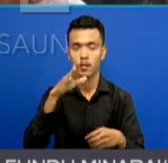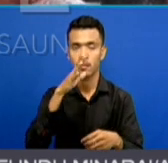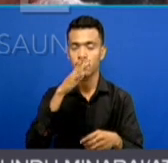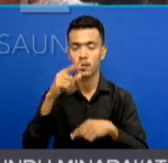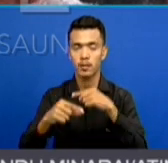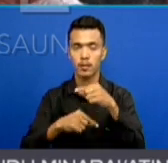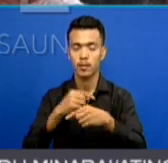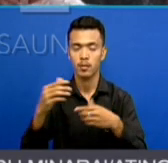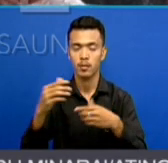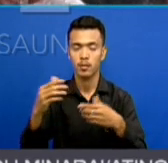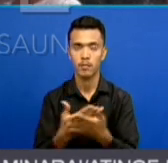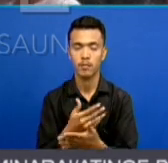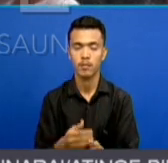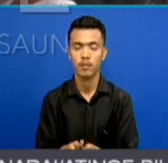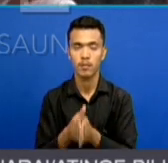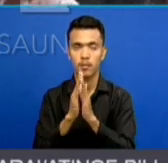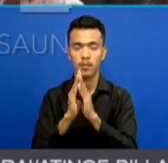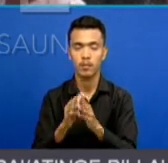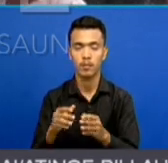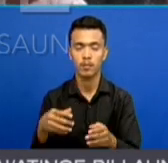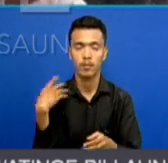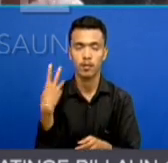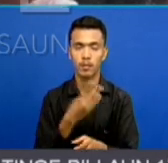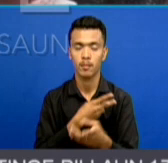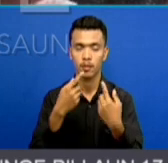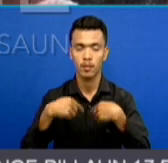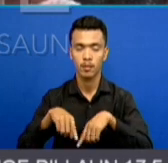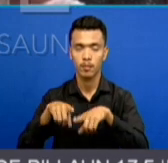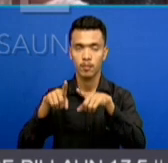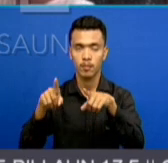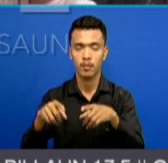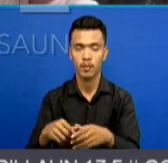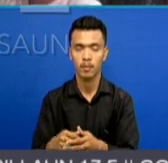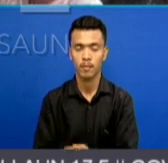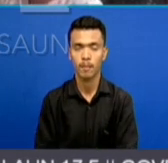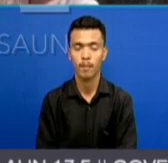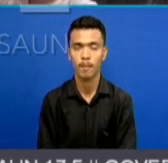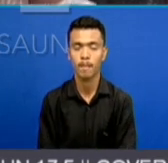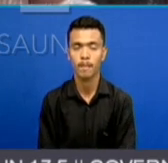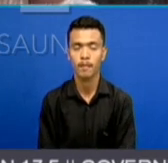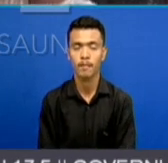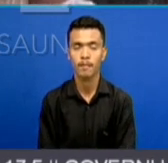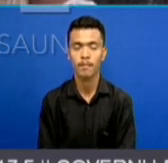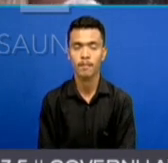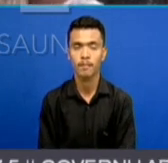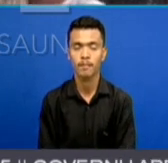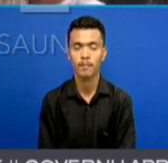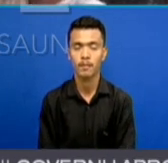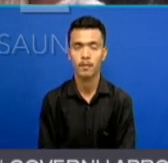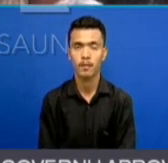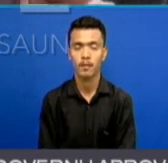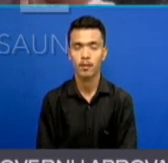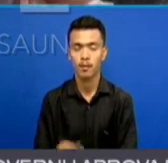em Coraza teve a mi rodi habesican ba facilidade de saúde rodi halo